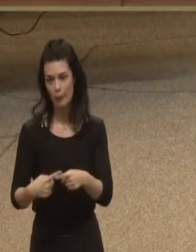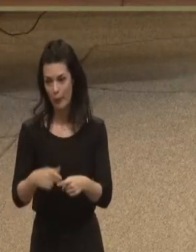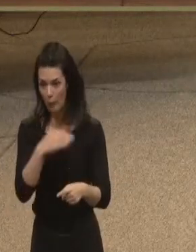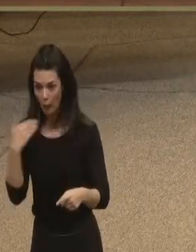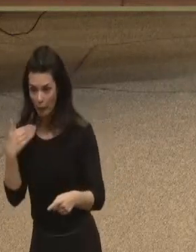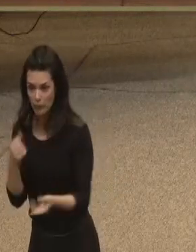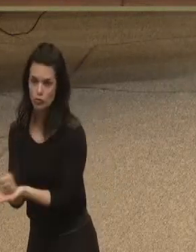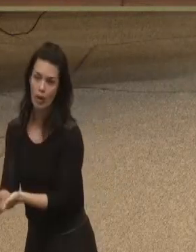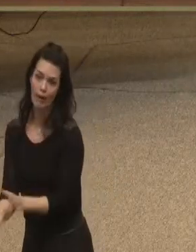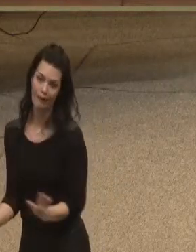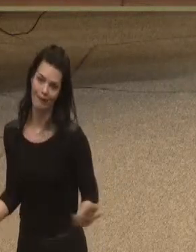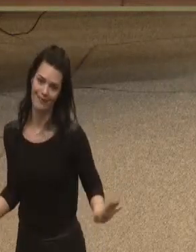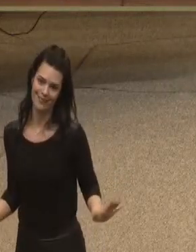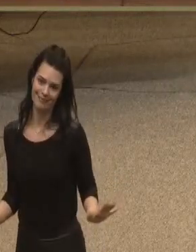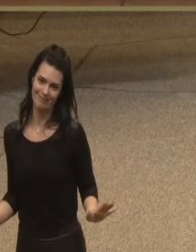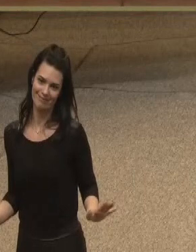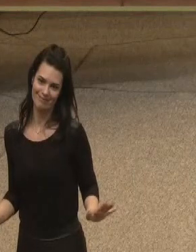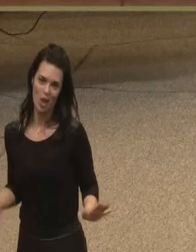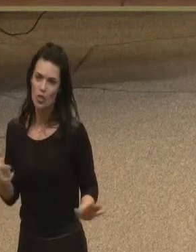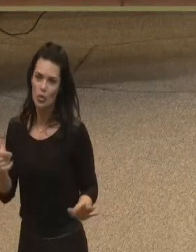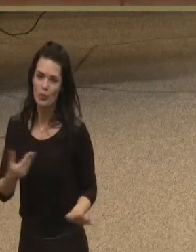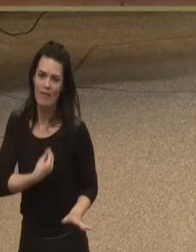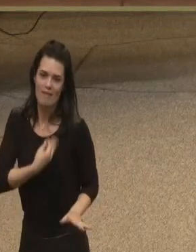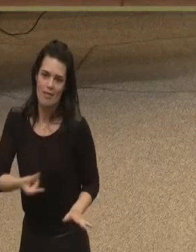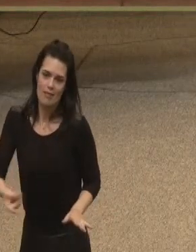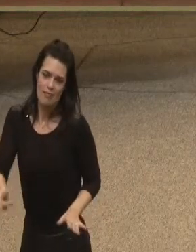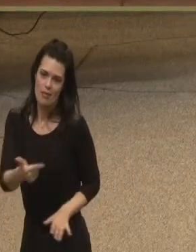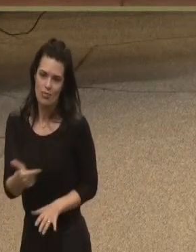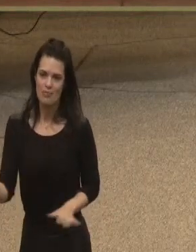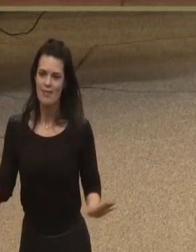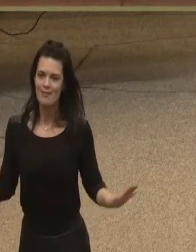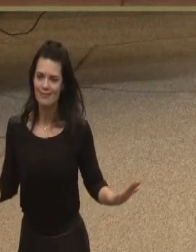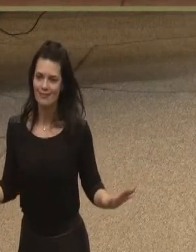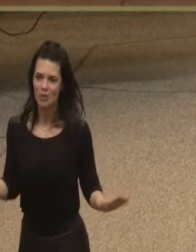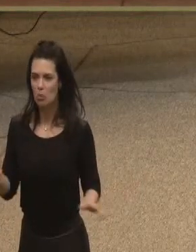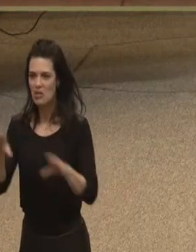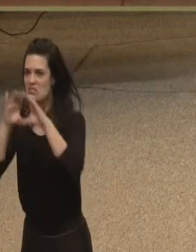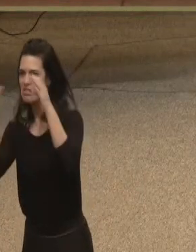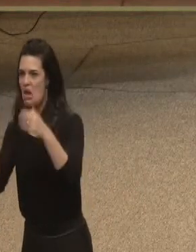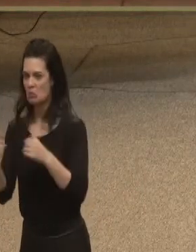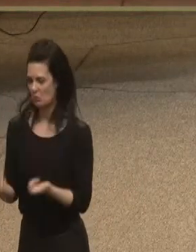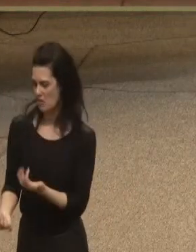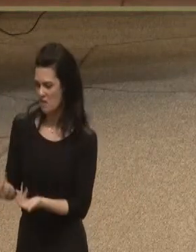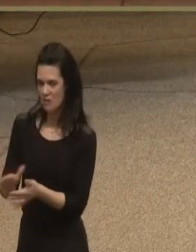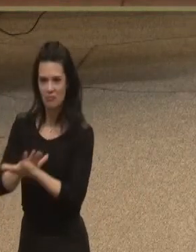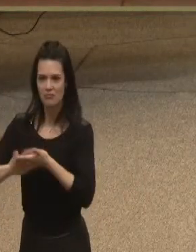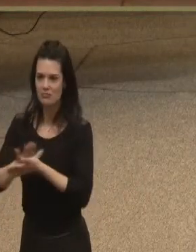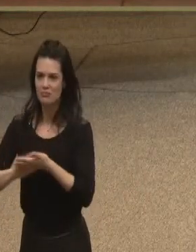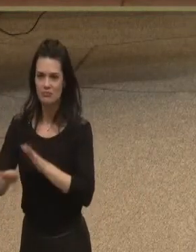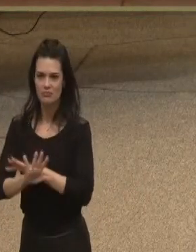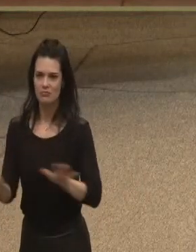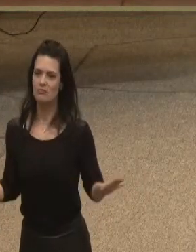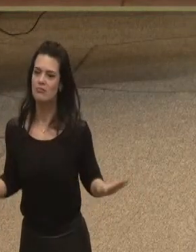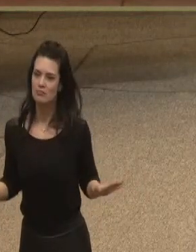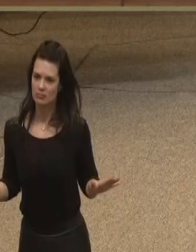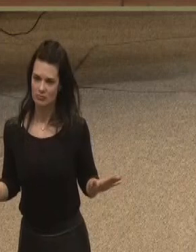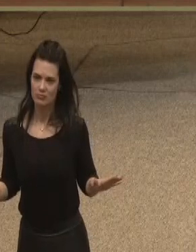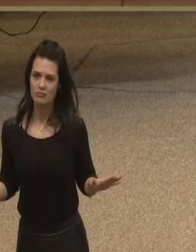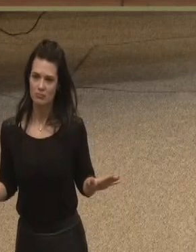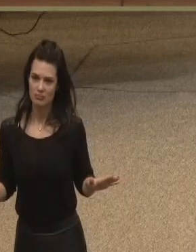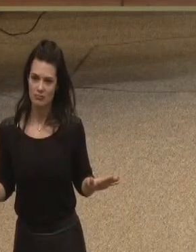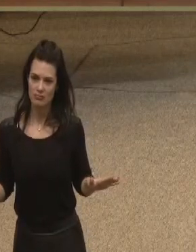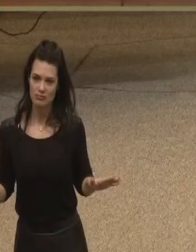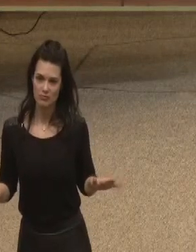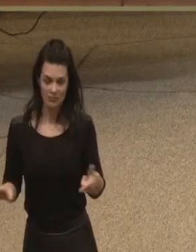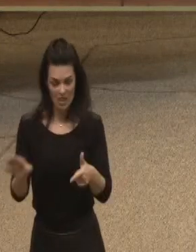o tempo dessa vida. O que nos faz lembrar, irmãos, o que Paulo escreveu aos irmãos de Corinto, na sua primeira